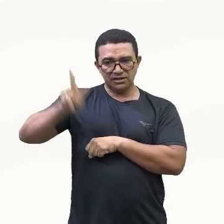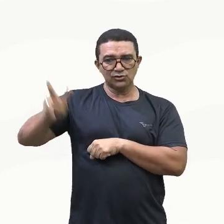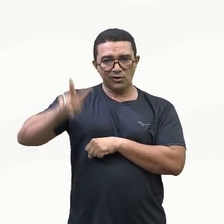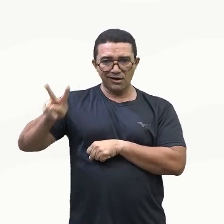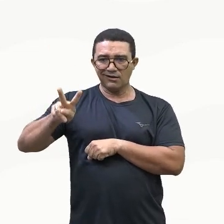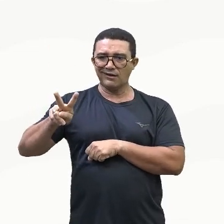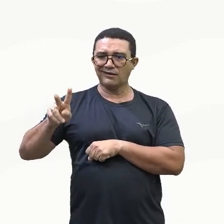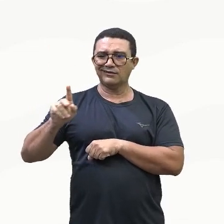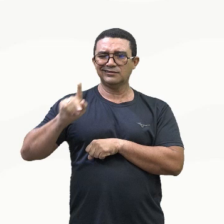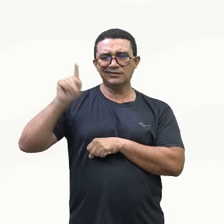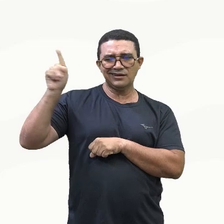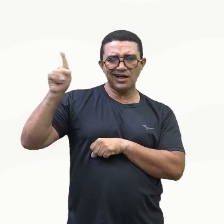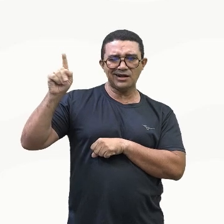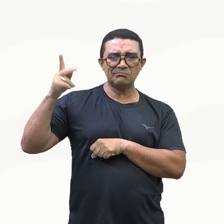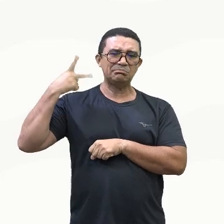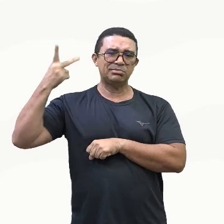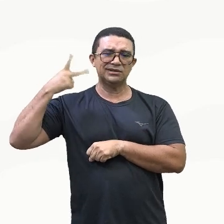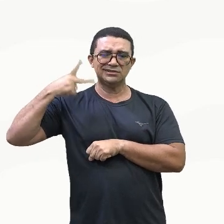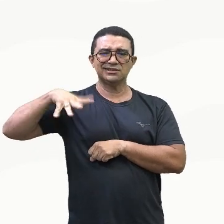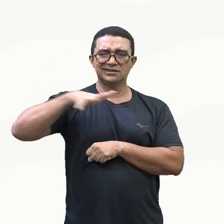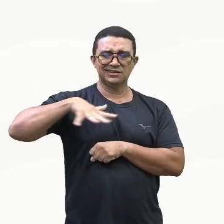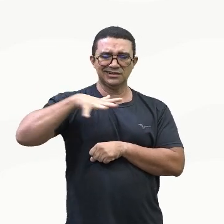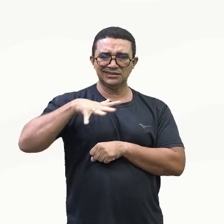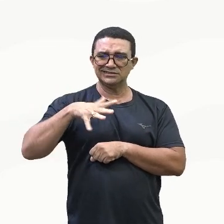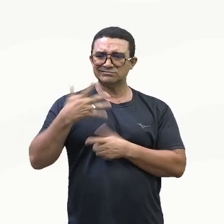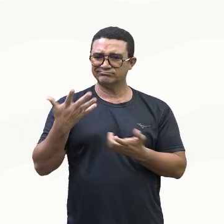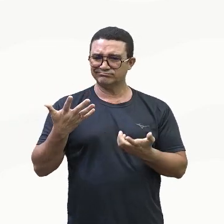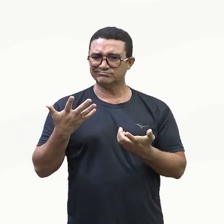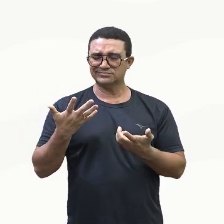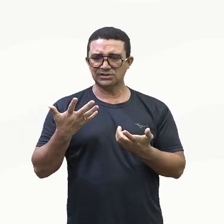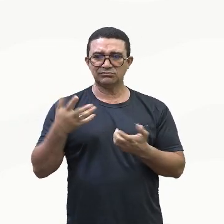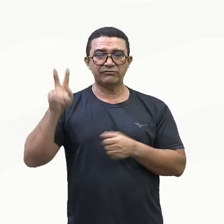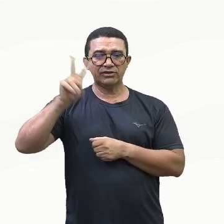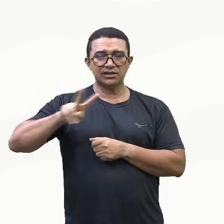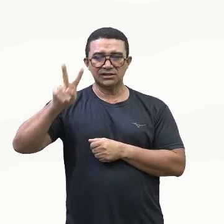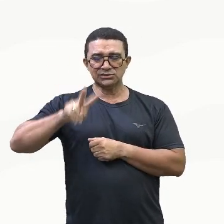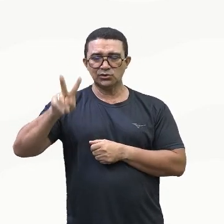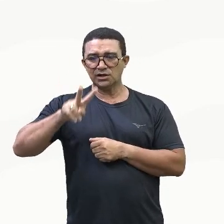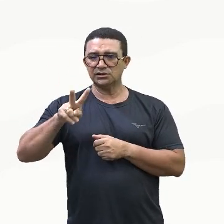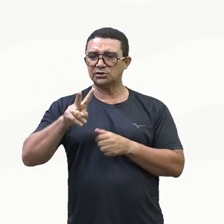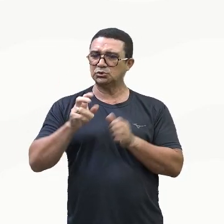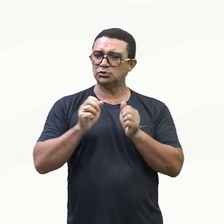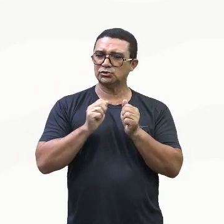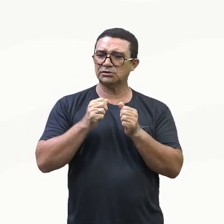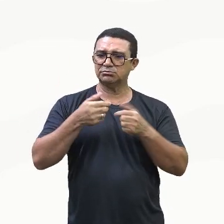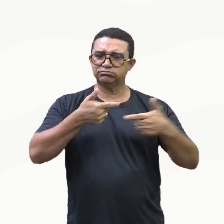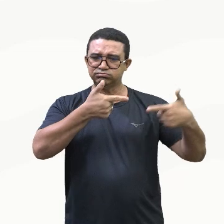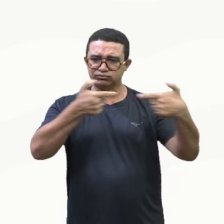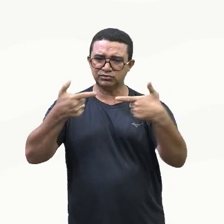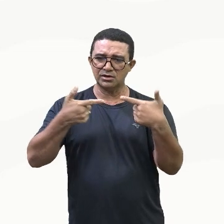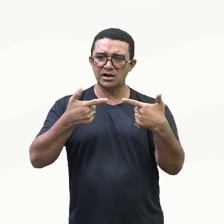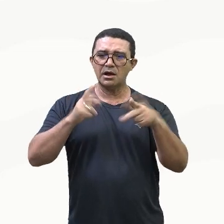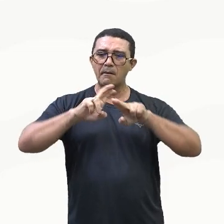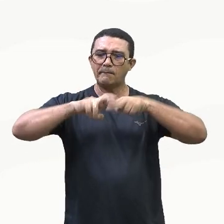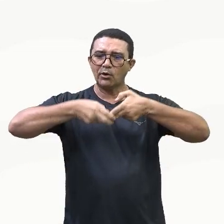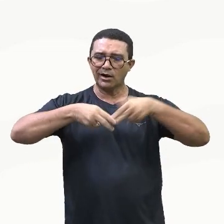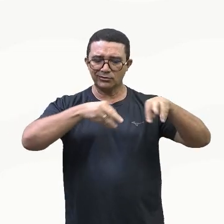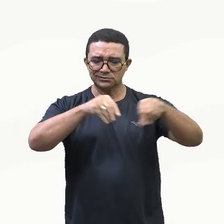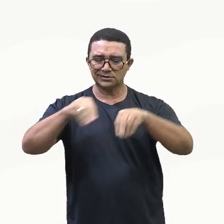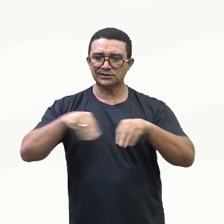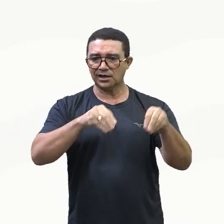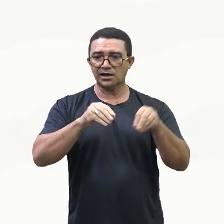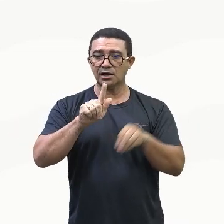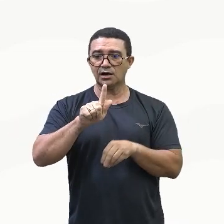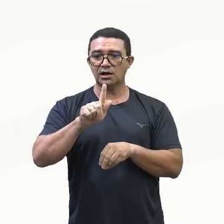da Venezuela, né? Então, ultimamente a Venezuela com a Guiana Inglesa, questões territoriais, será se tudo